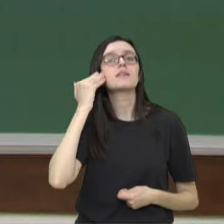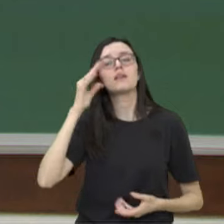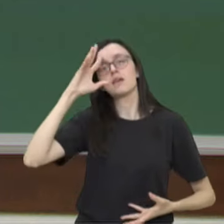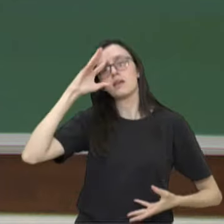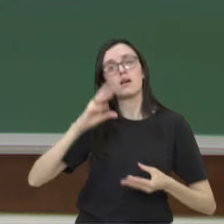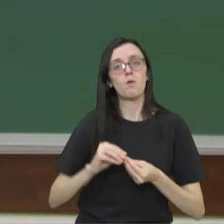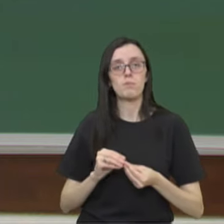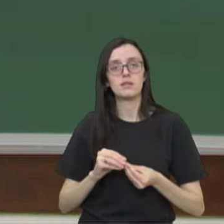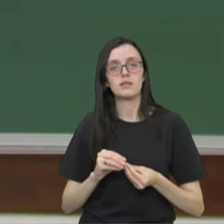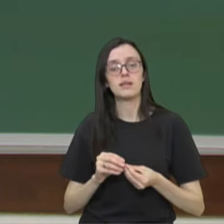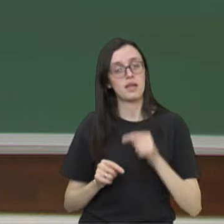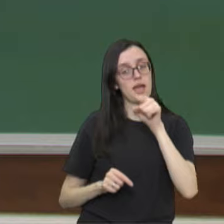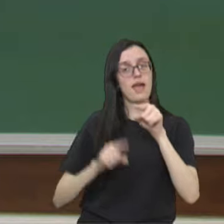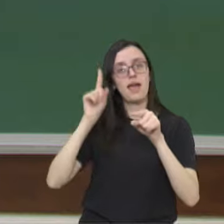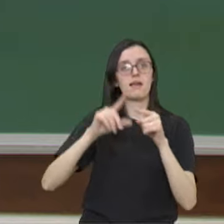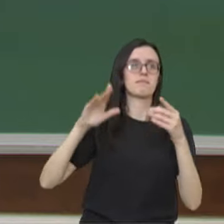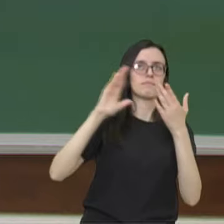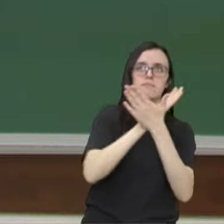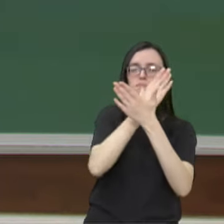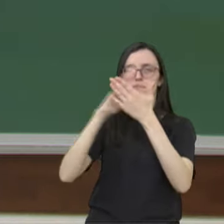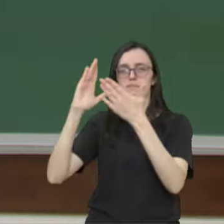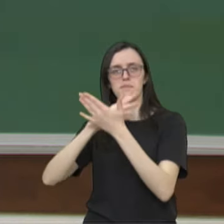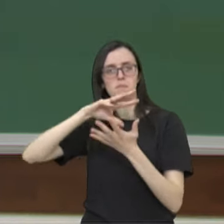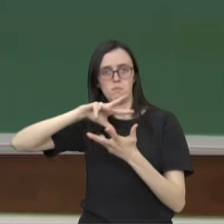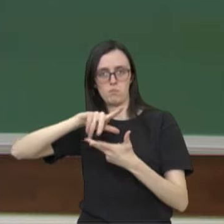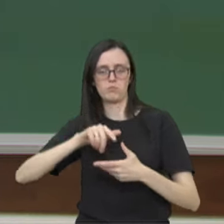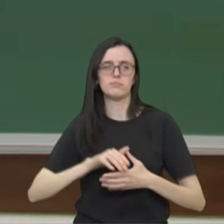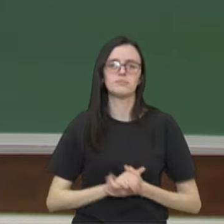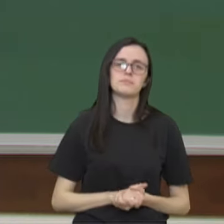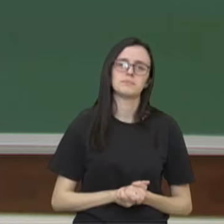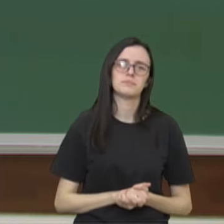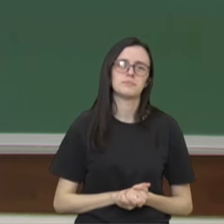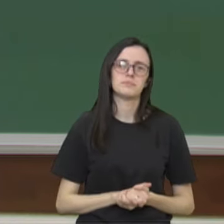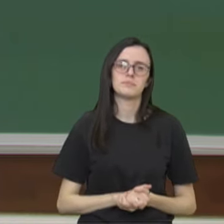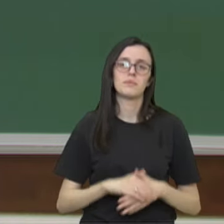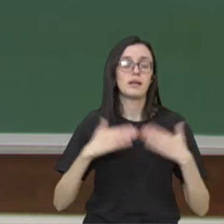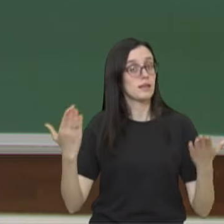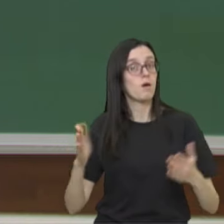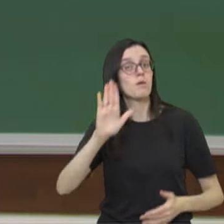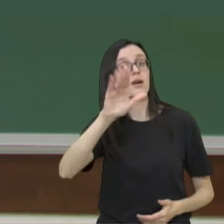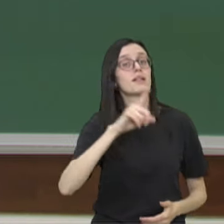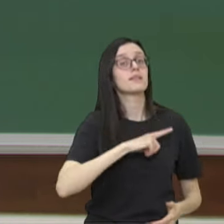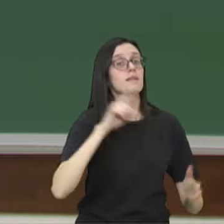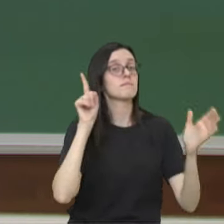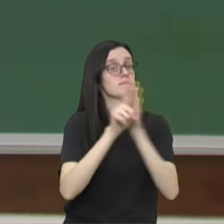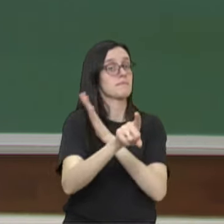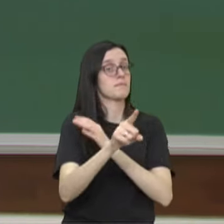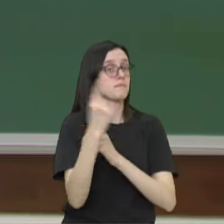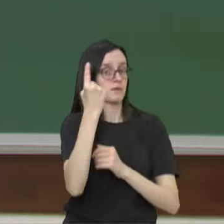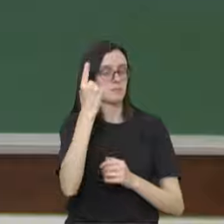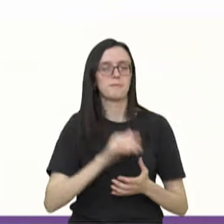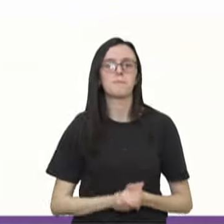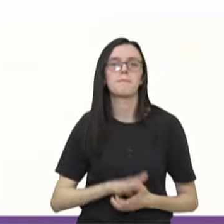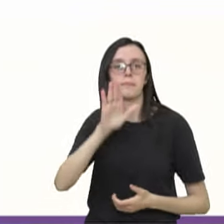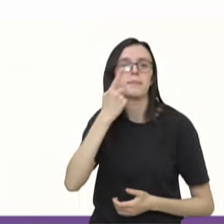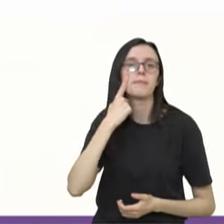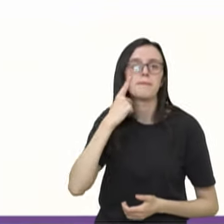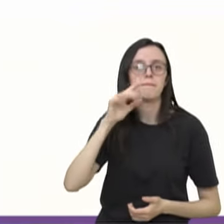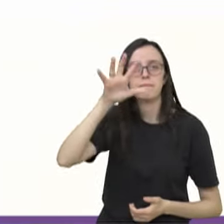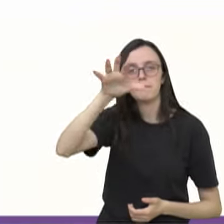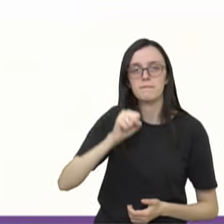compreender essa divisão do mundo, tá ok? Então, para isso, a gente já tem lá um primeiro quiz. Vamos lá, pessoal. Peguem